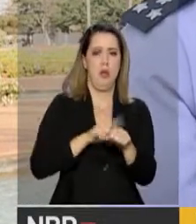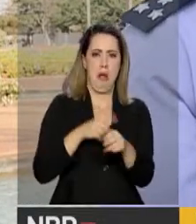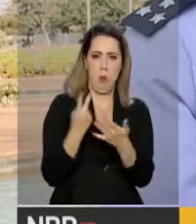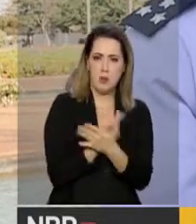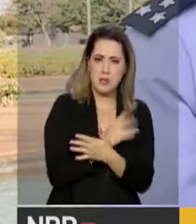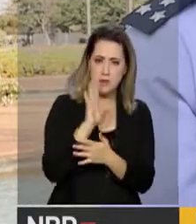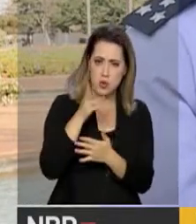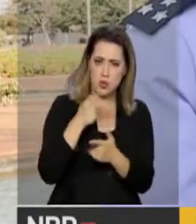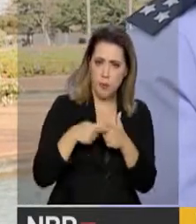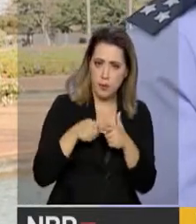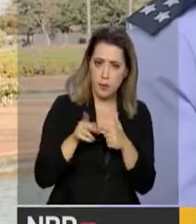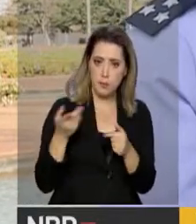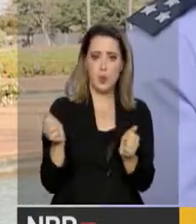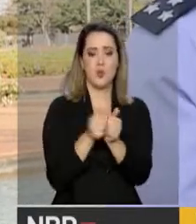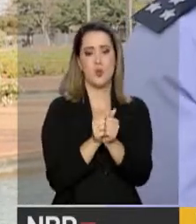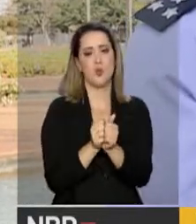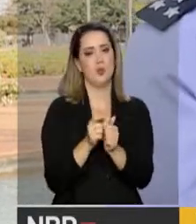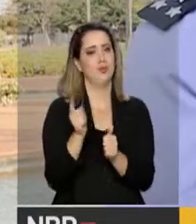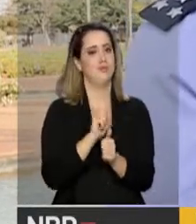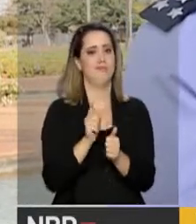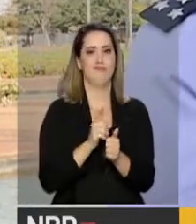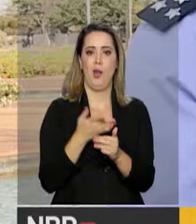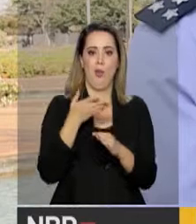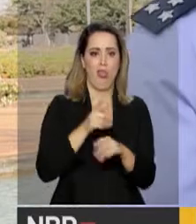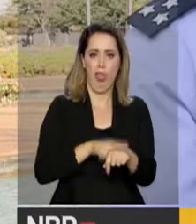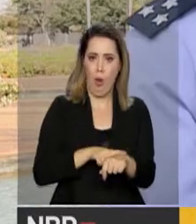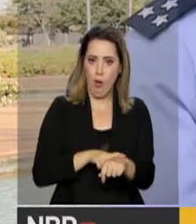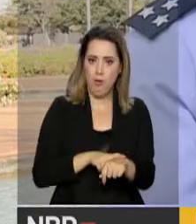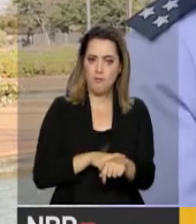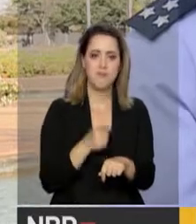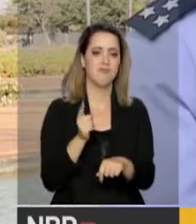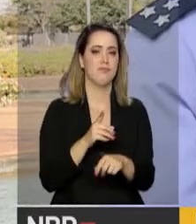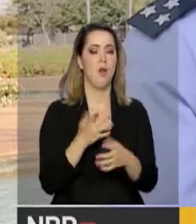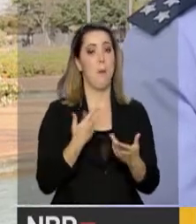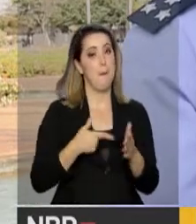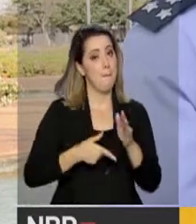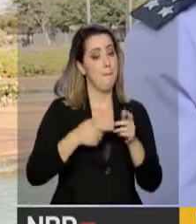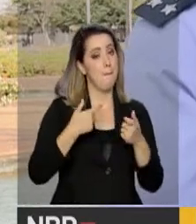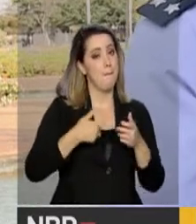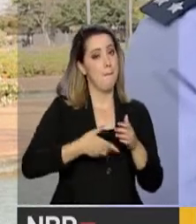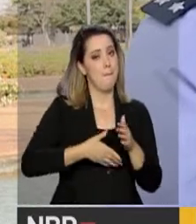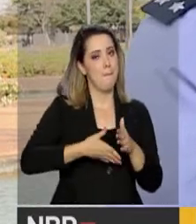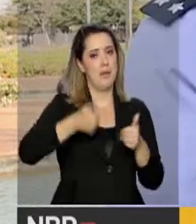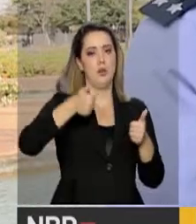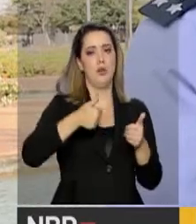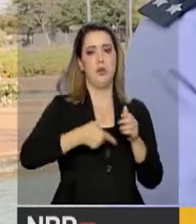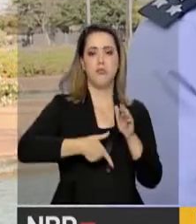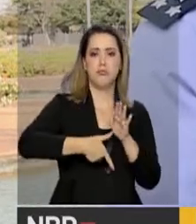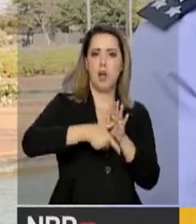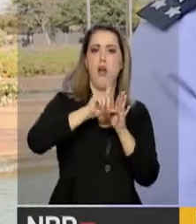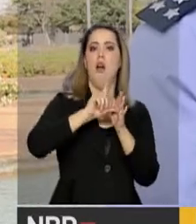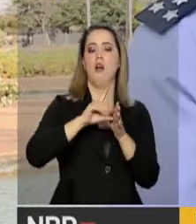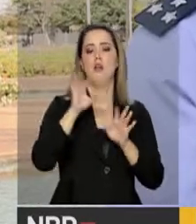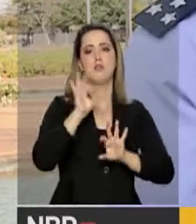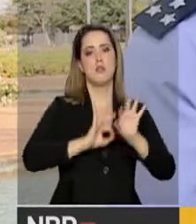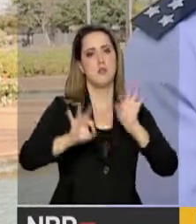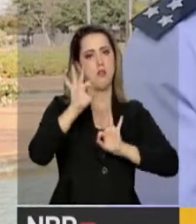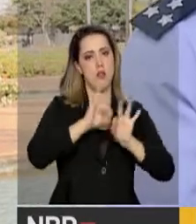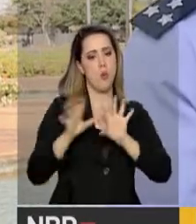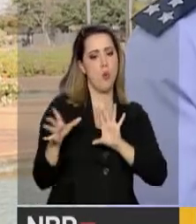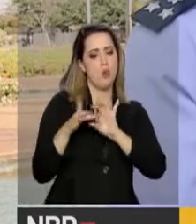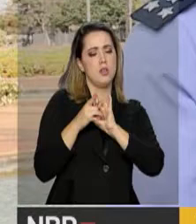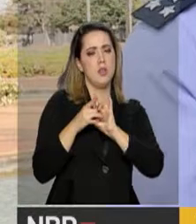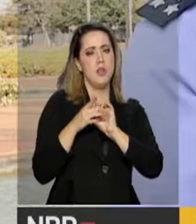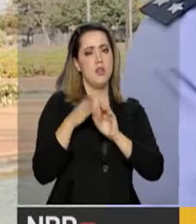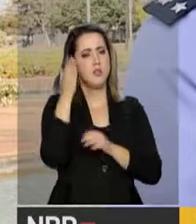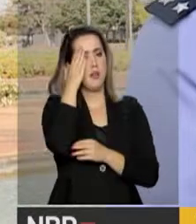uma operação complementar, que não possivelmente não sairá tudo perfeito. Então nós fazemos esse exercício justamente para integrar as